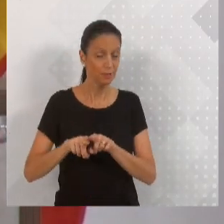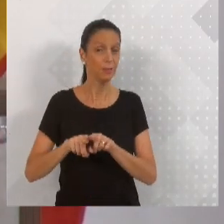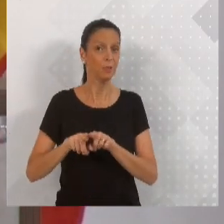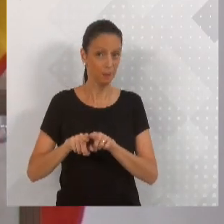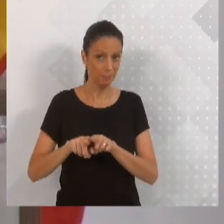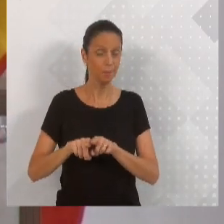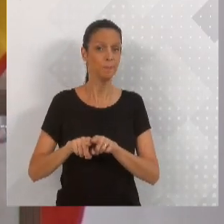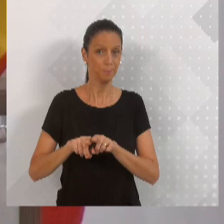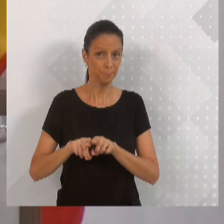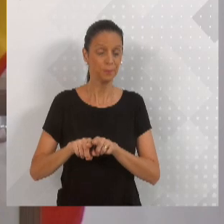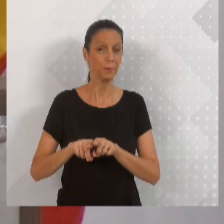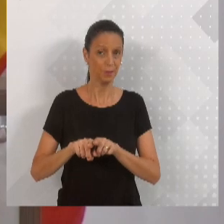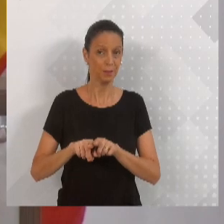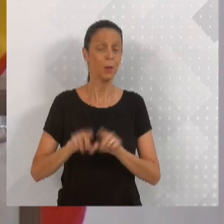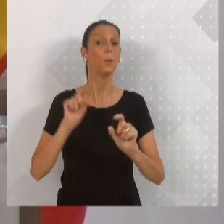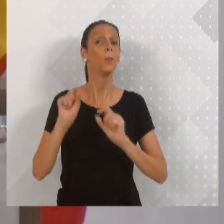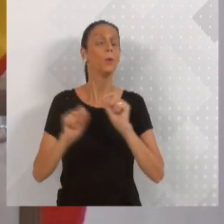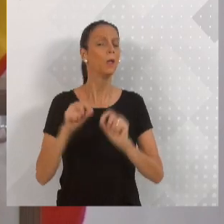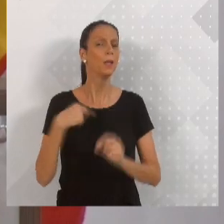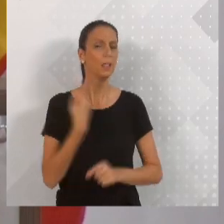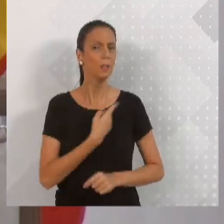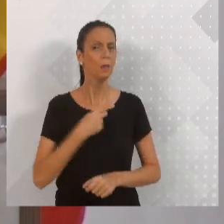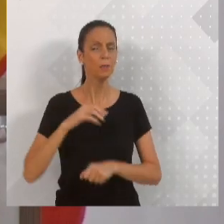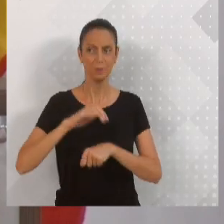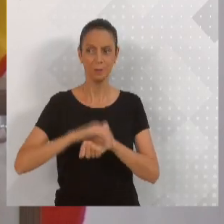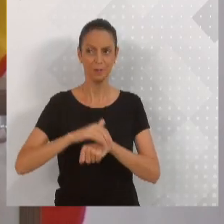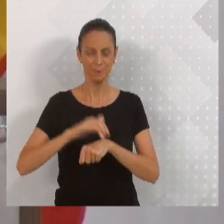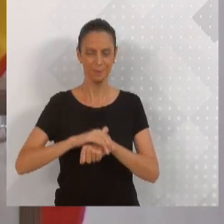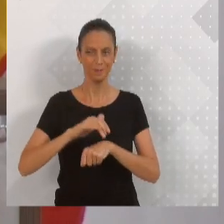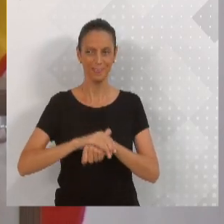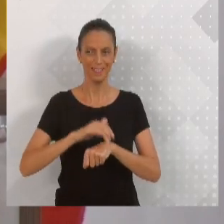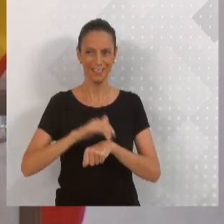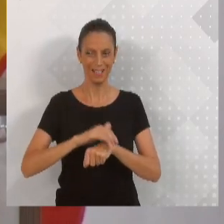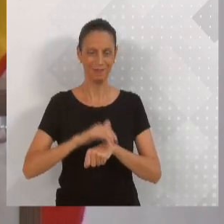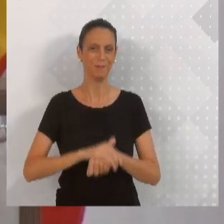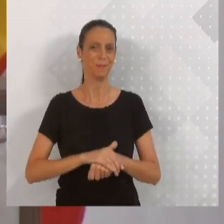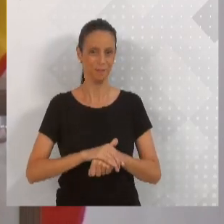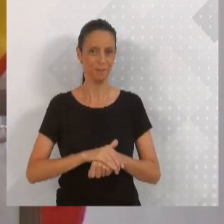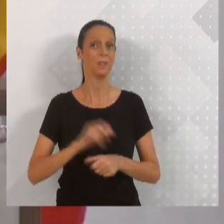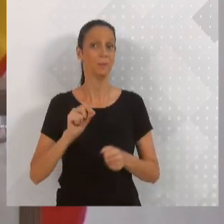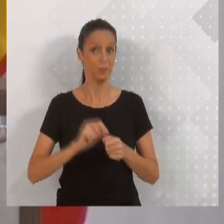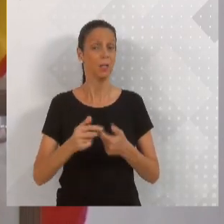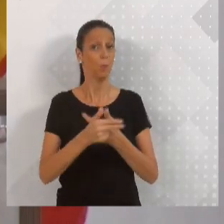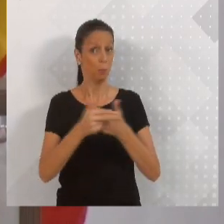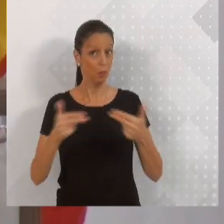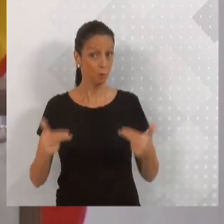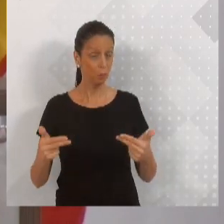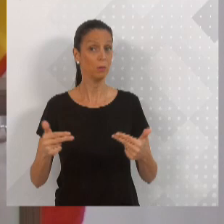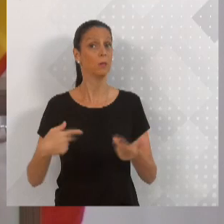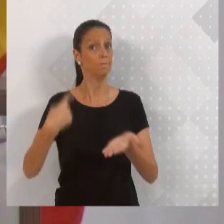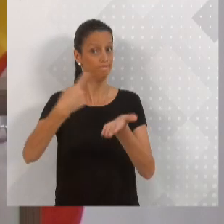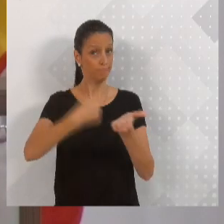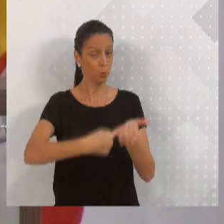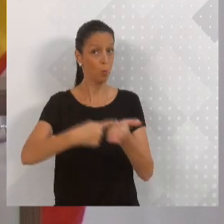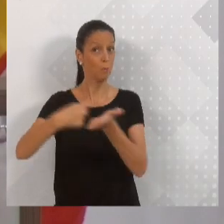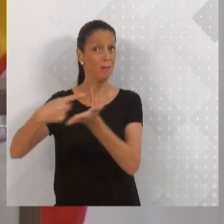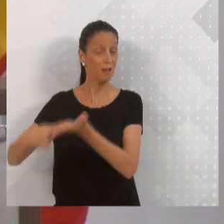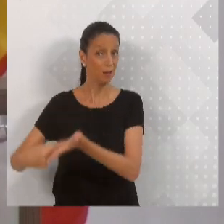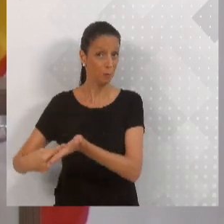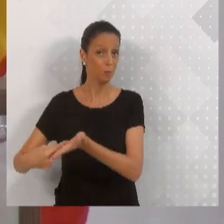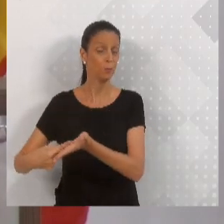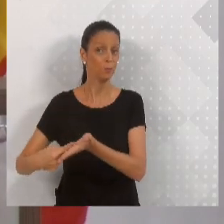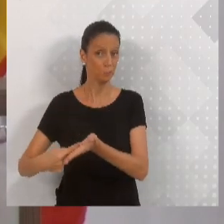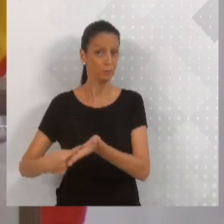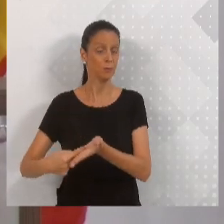e para fazer isso nós tomamos algumas eh medidas eh entre as quais eh